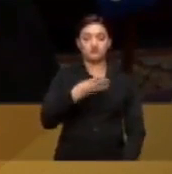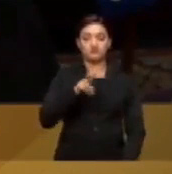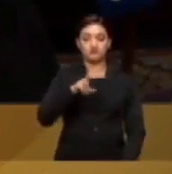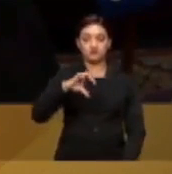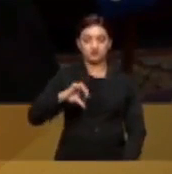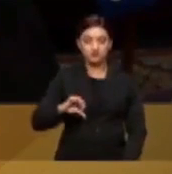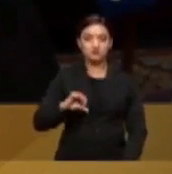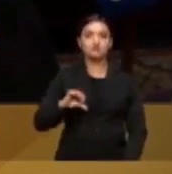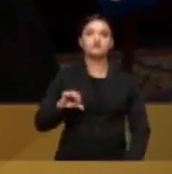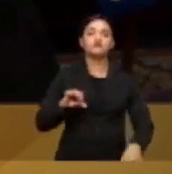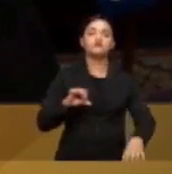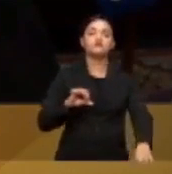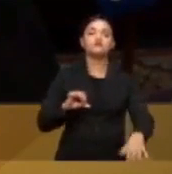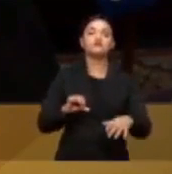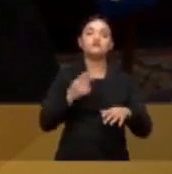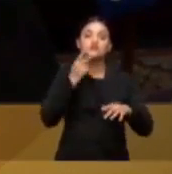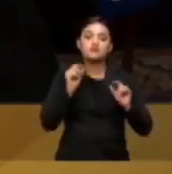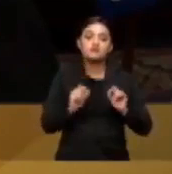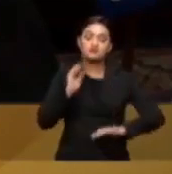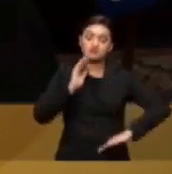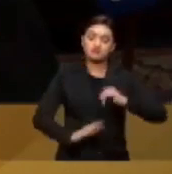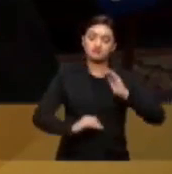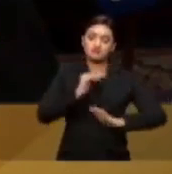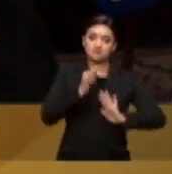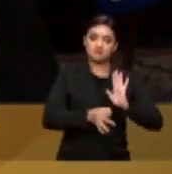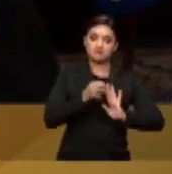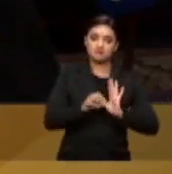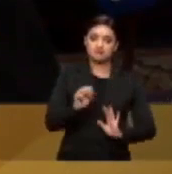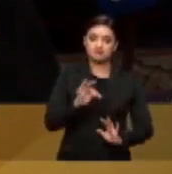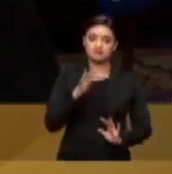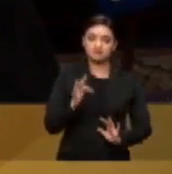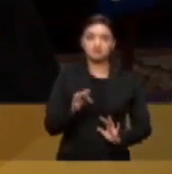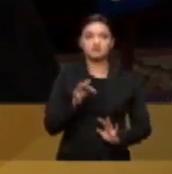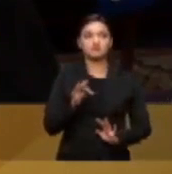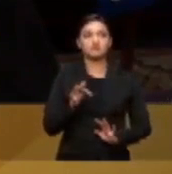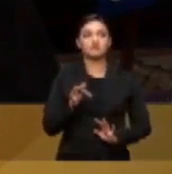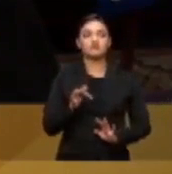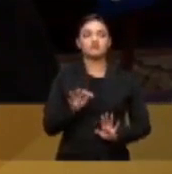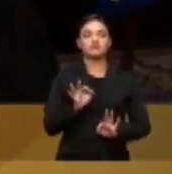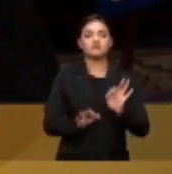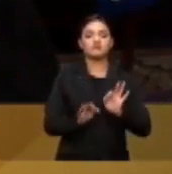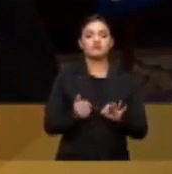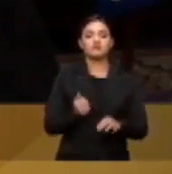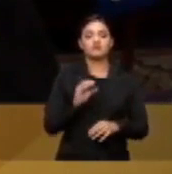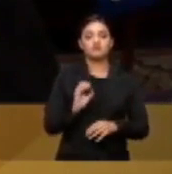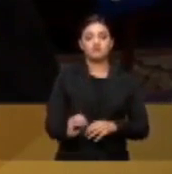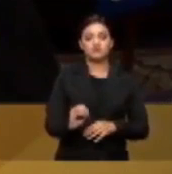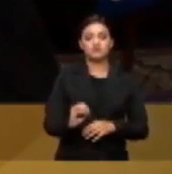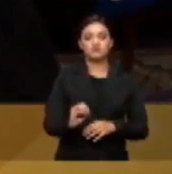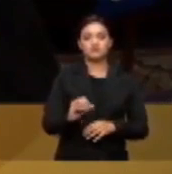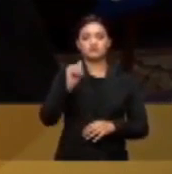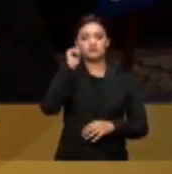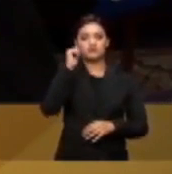33.459 para reconhecer a competência do Supremo Tribunal Federal para o julgamento da ação ordinária, na qual a promotora de